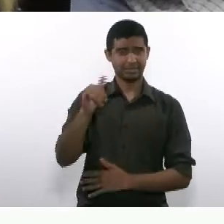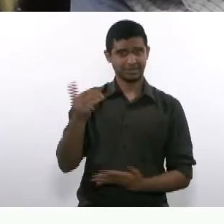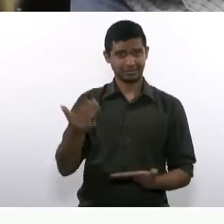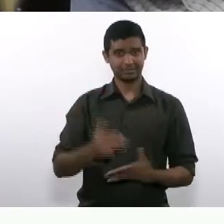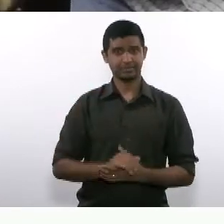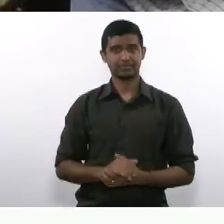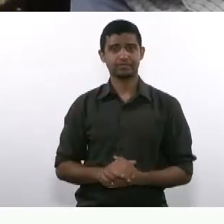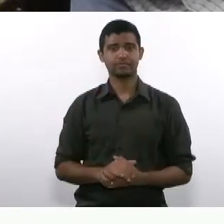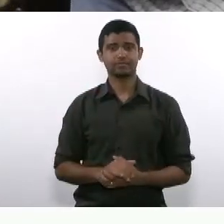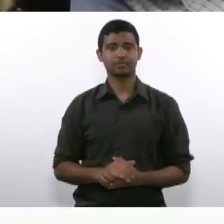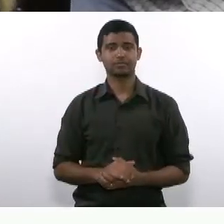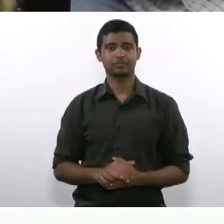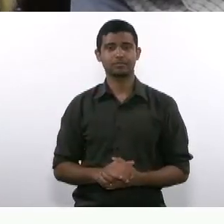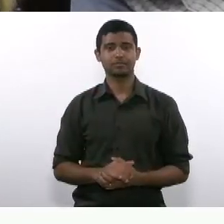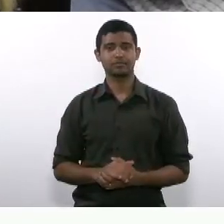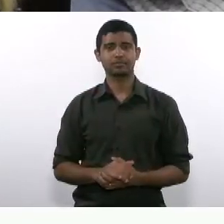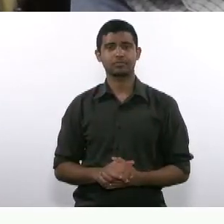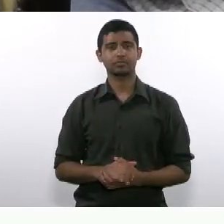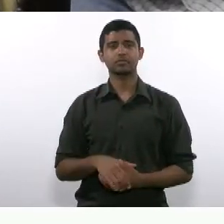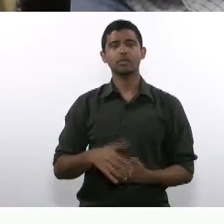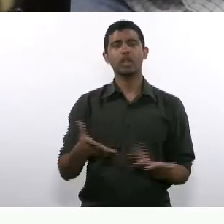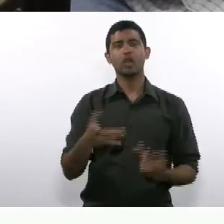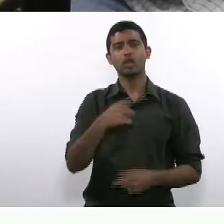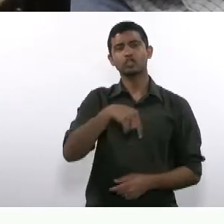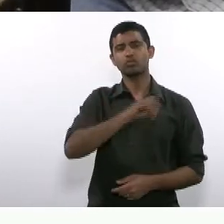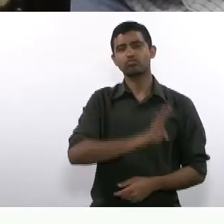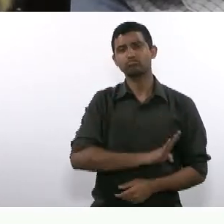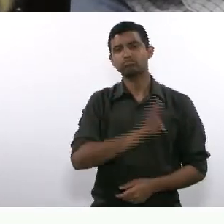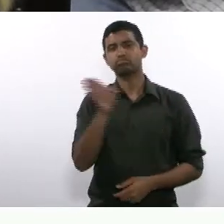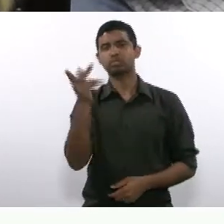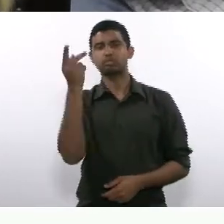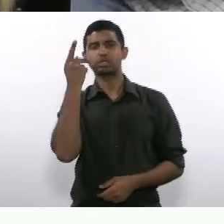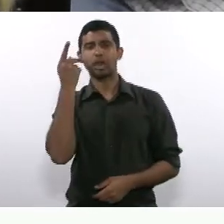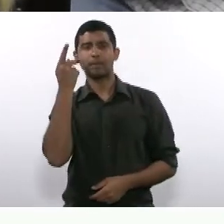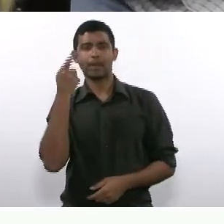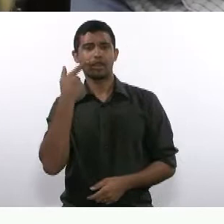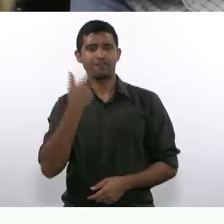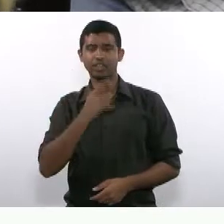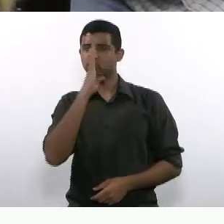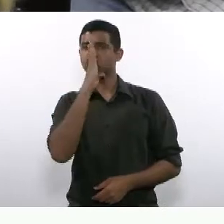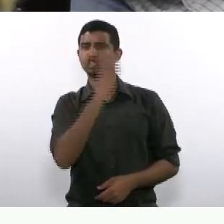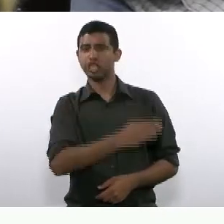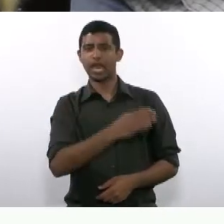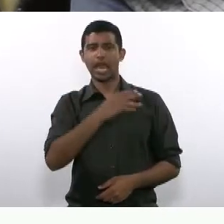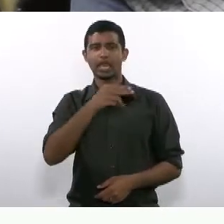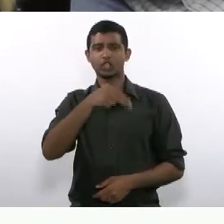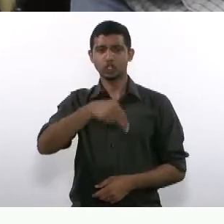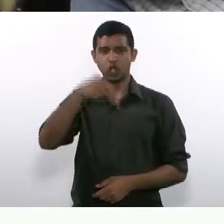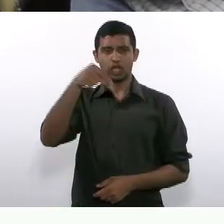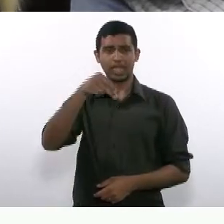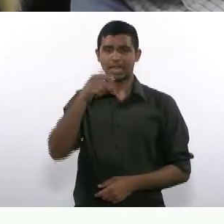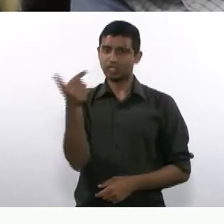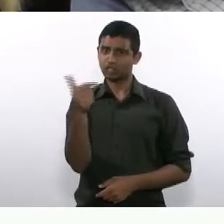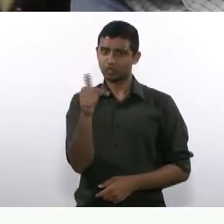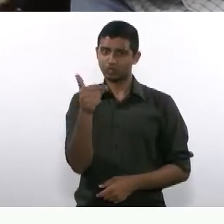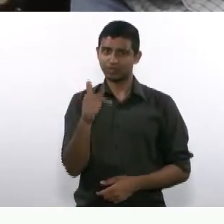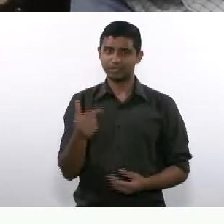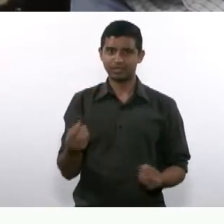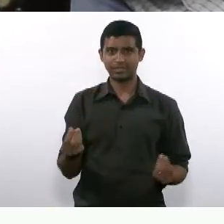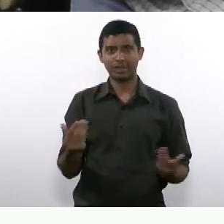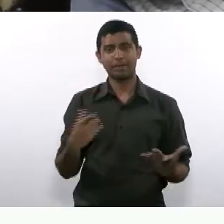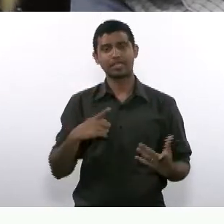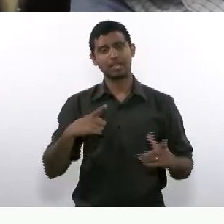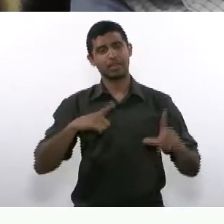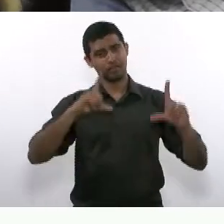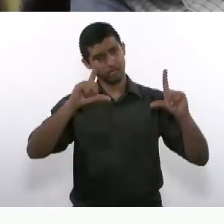para viajar, íamos a São Paulo, a outros estados, não tem mais voo direto para o Nordeste e assim por diante. Mas não houve redução, houve uma